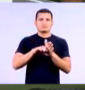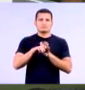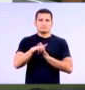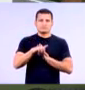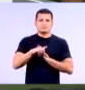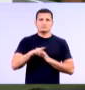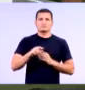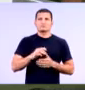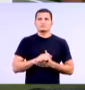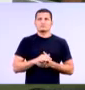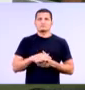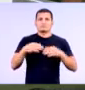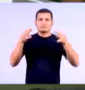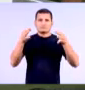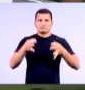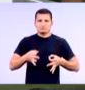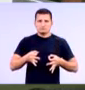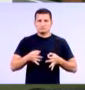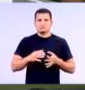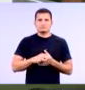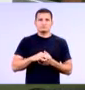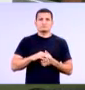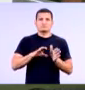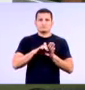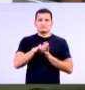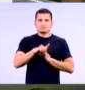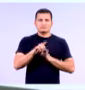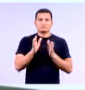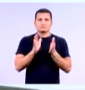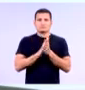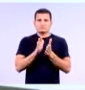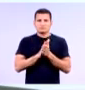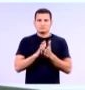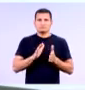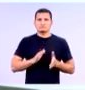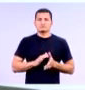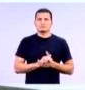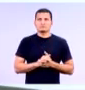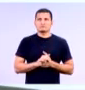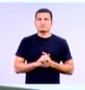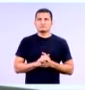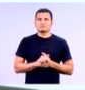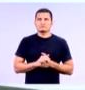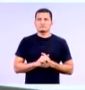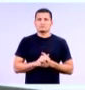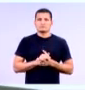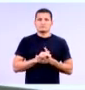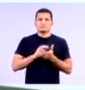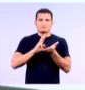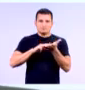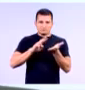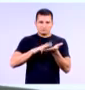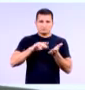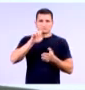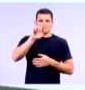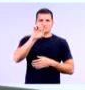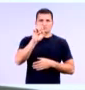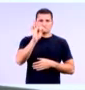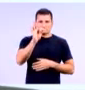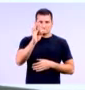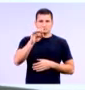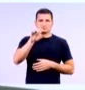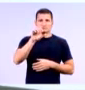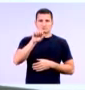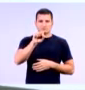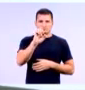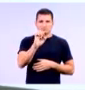Cacoal teve certíssimo aí, gente. Cacoal, parabéns, Cacoal. Olha, gente, Os métodos get e set servem para